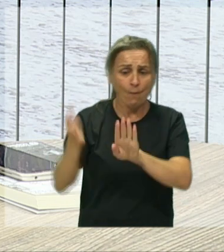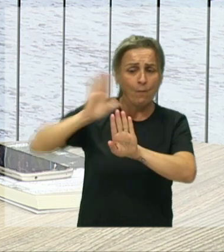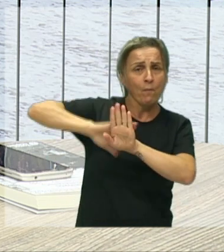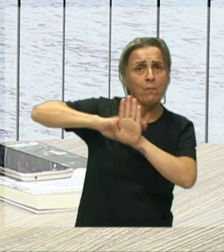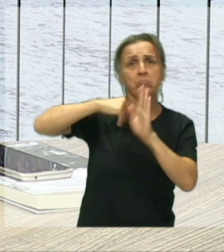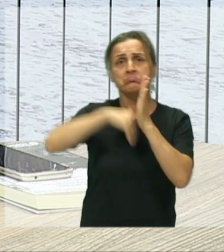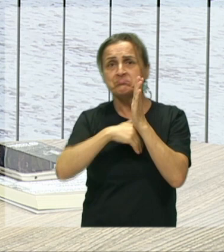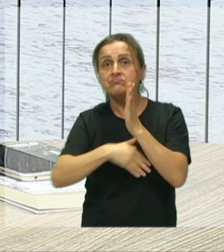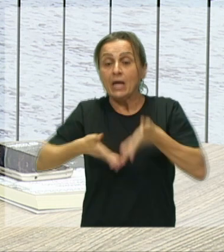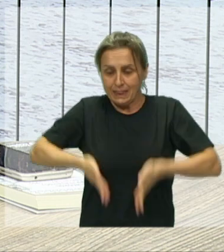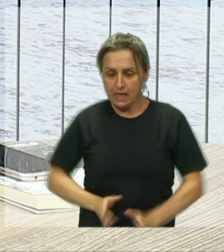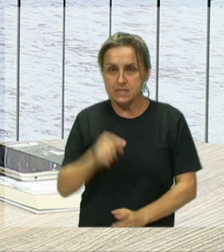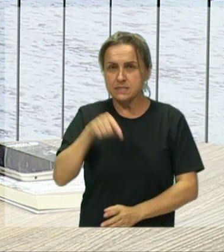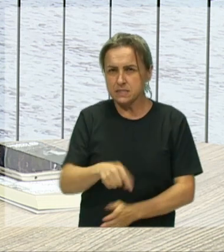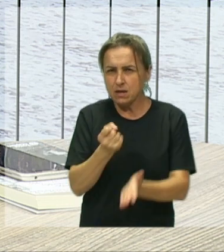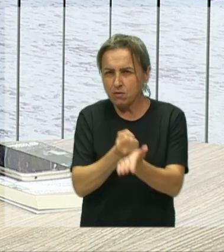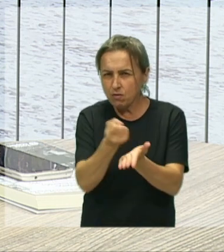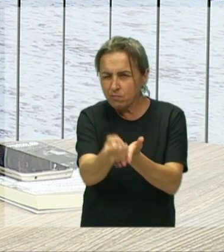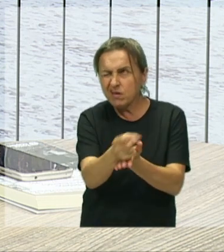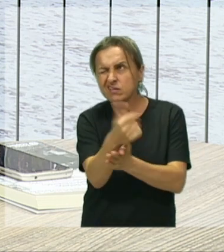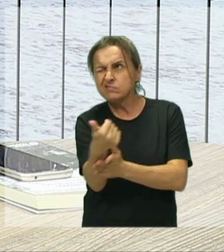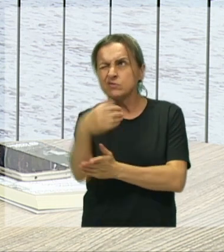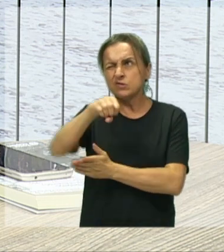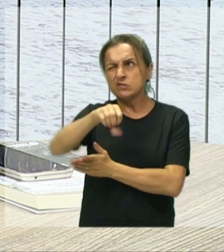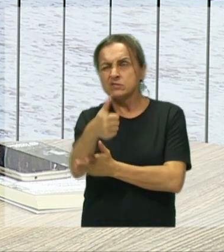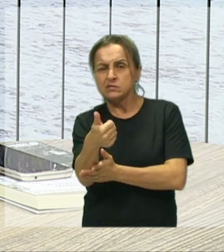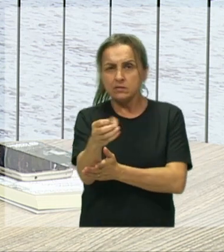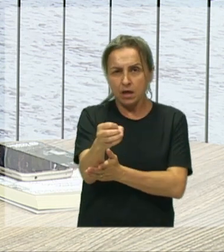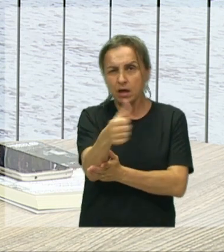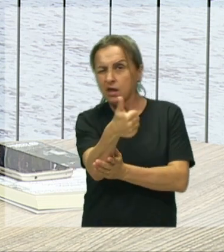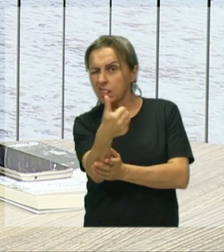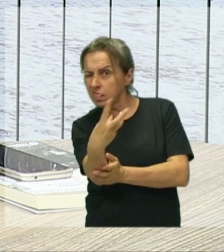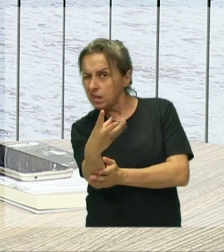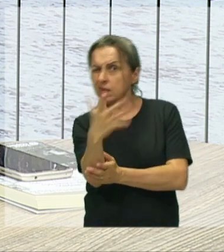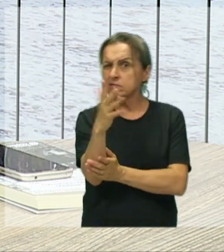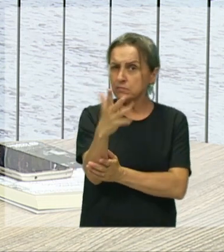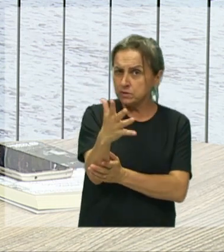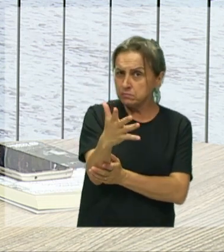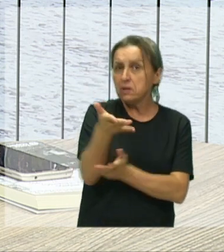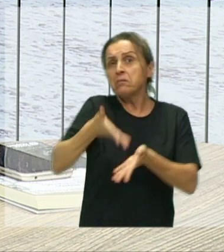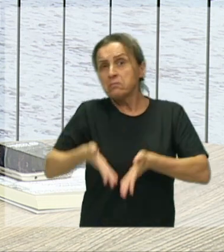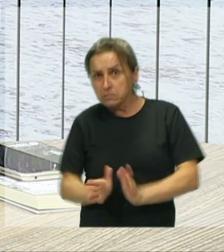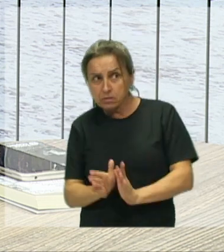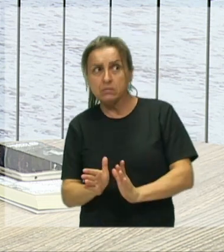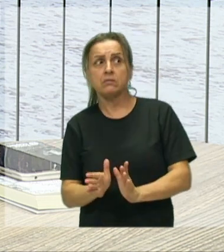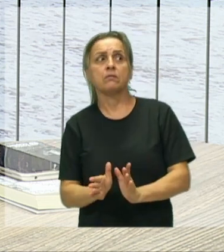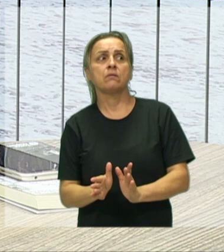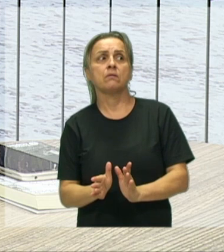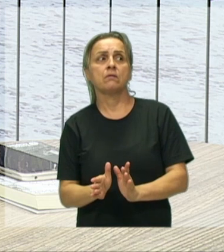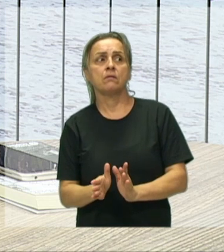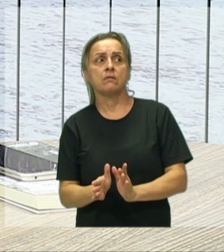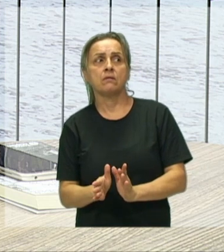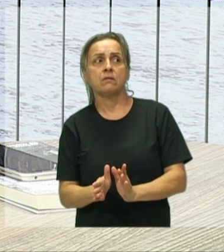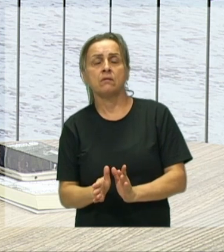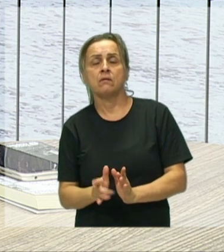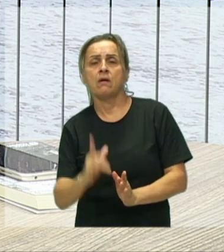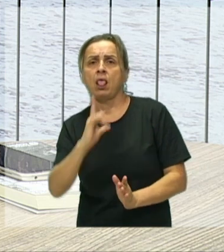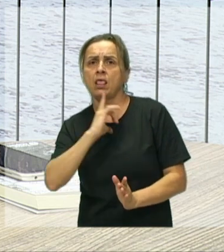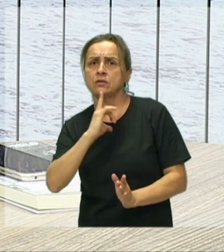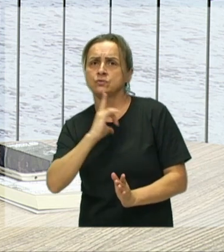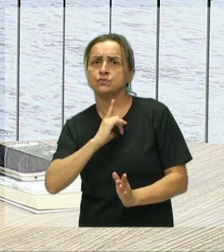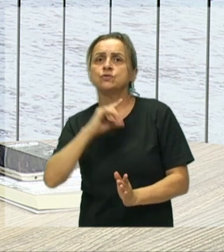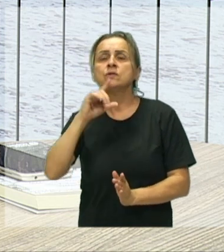para 1910, 1913, por aí, esse período, ele tinha um